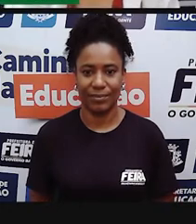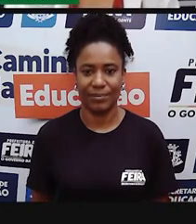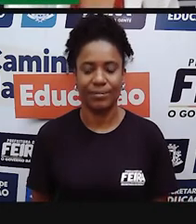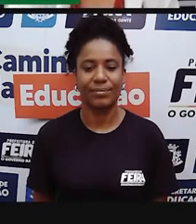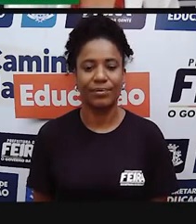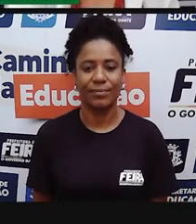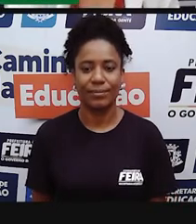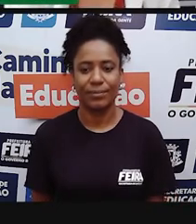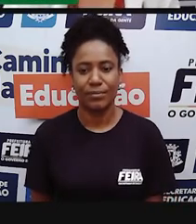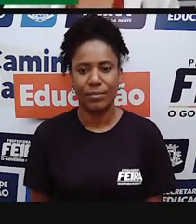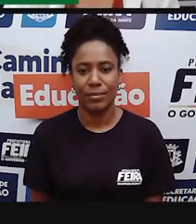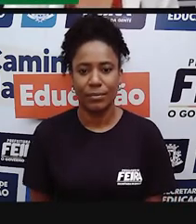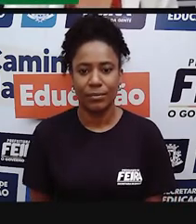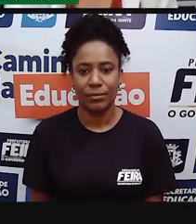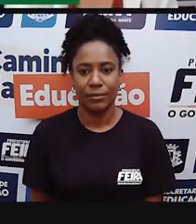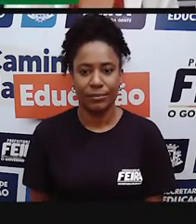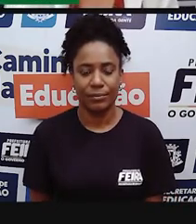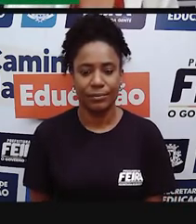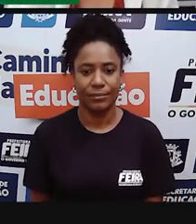E aí